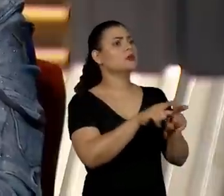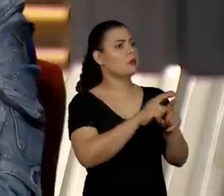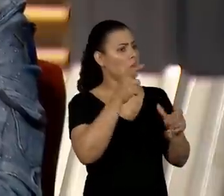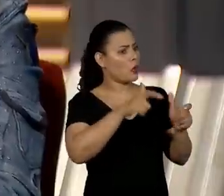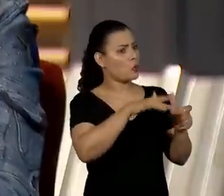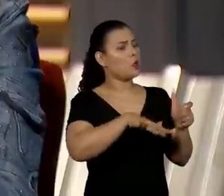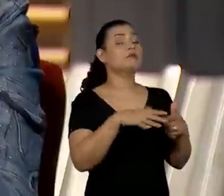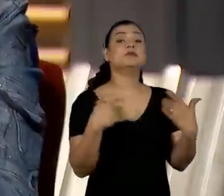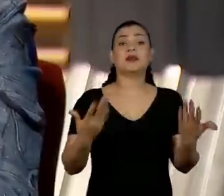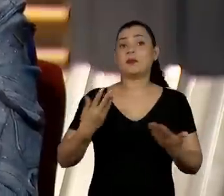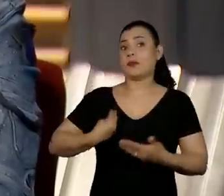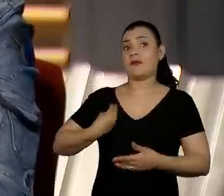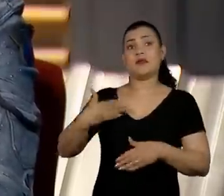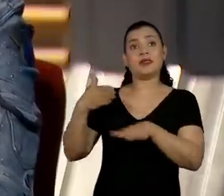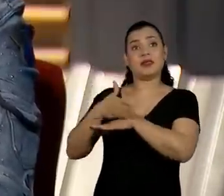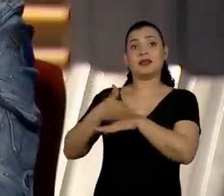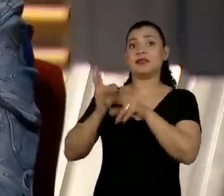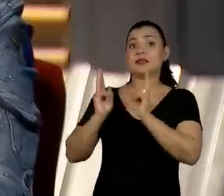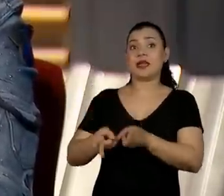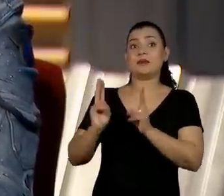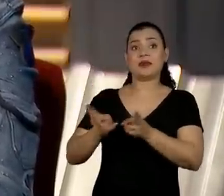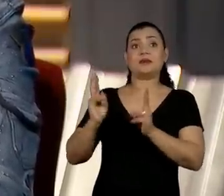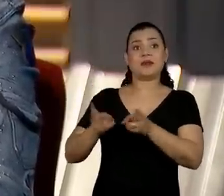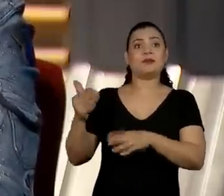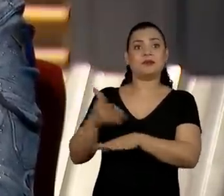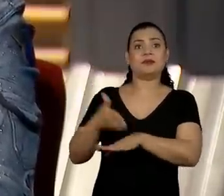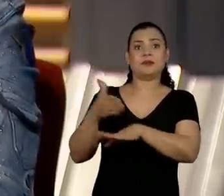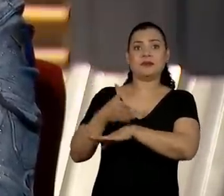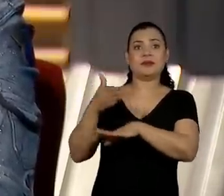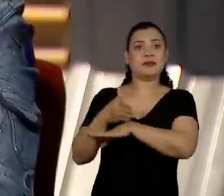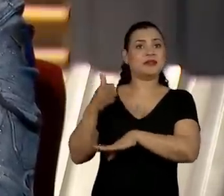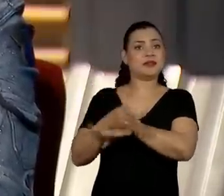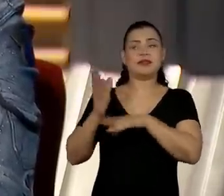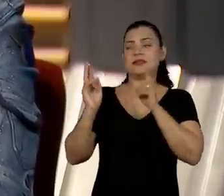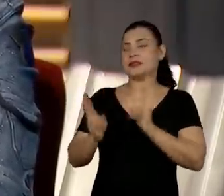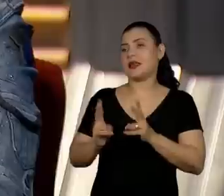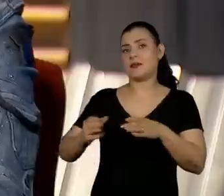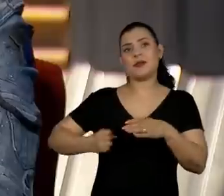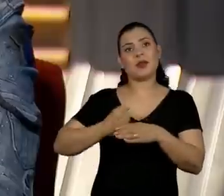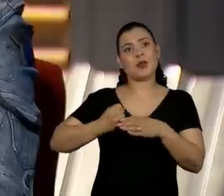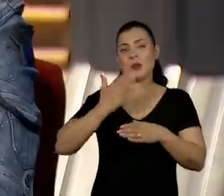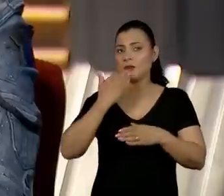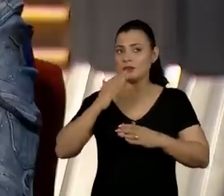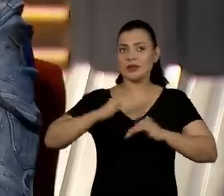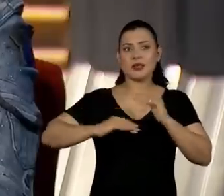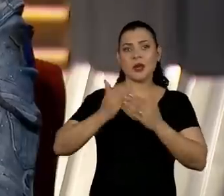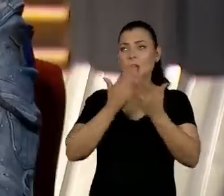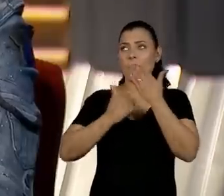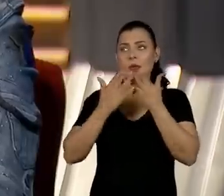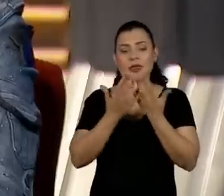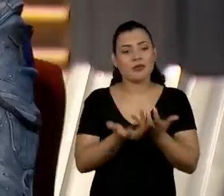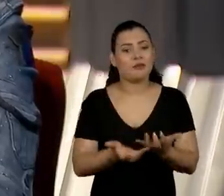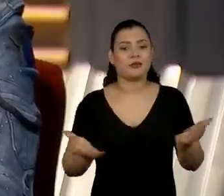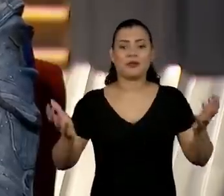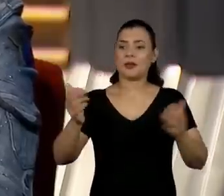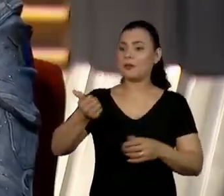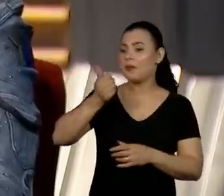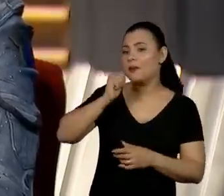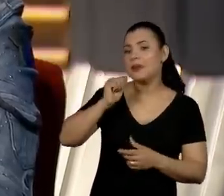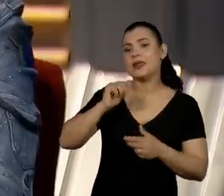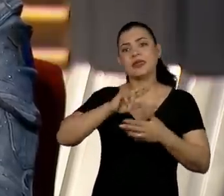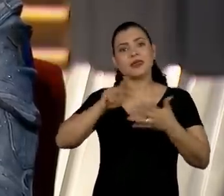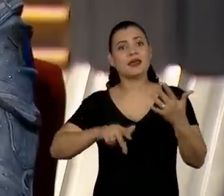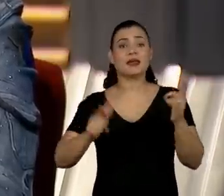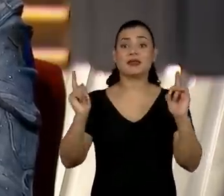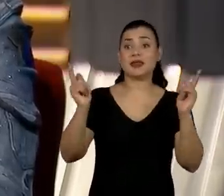a minha vida sempre foi rodeada de cozinheiros e de comida de boa bebida de muito